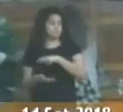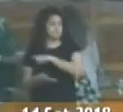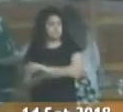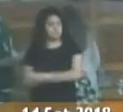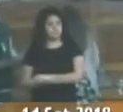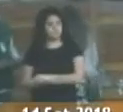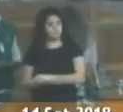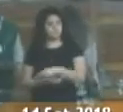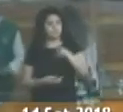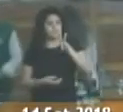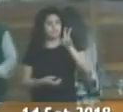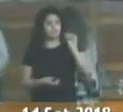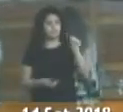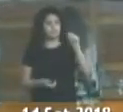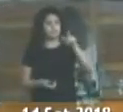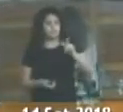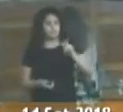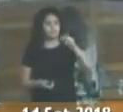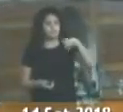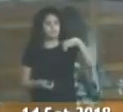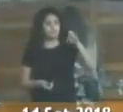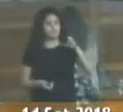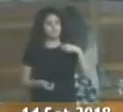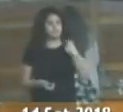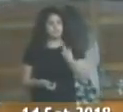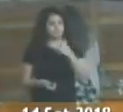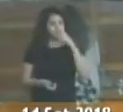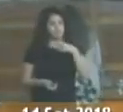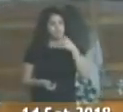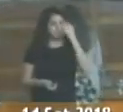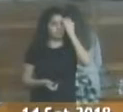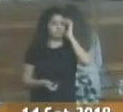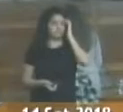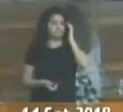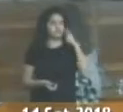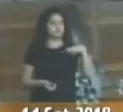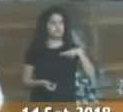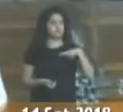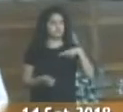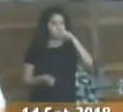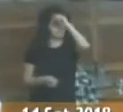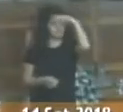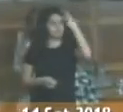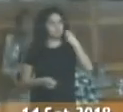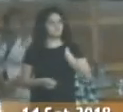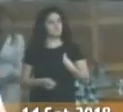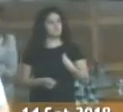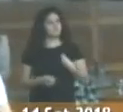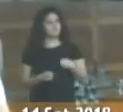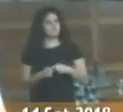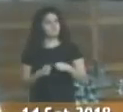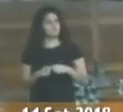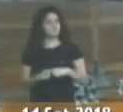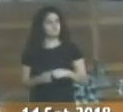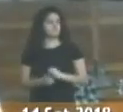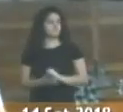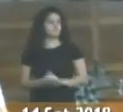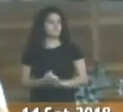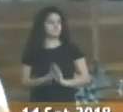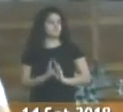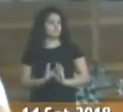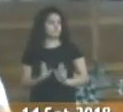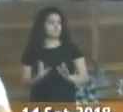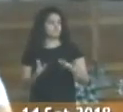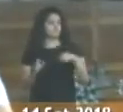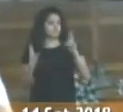que é o senhor Wagner, né? Então, acho que tem um poder público presente, ele certamente vai se manifestar a respeito, mas em